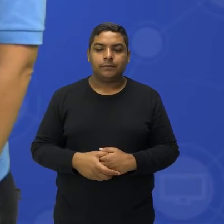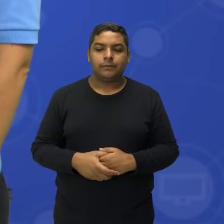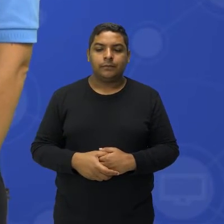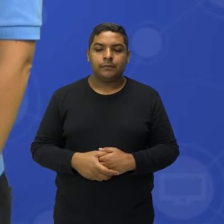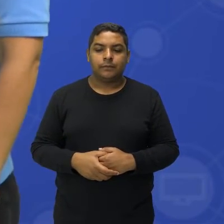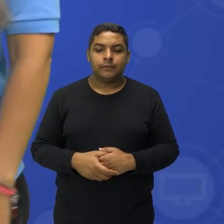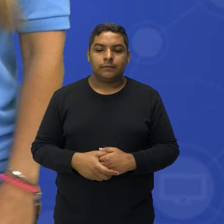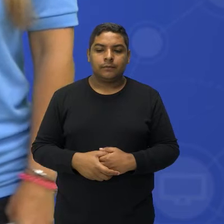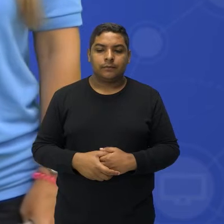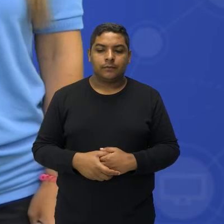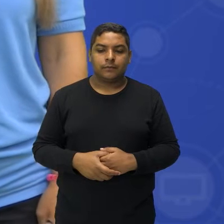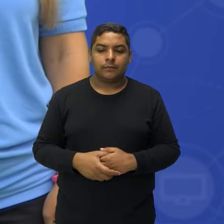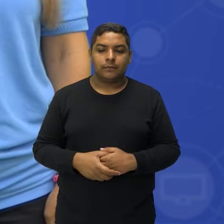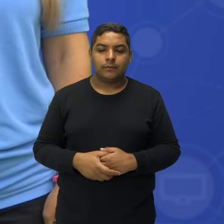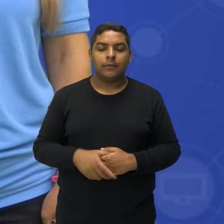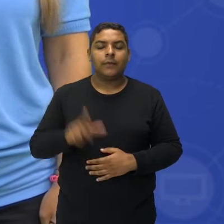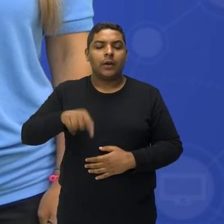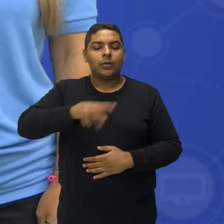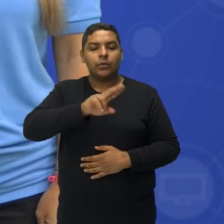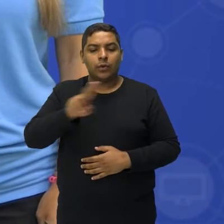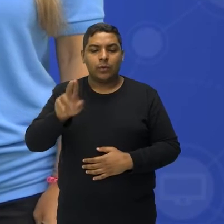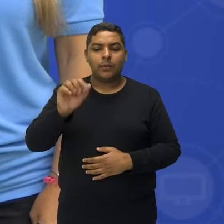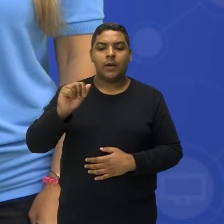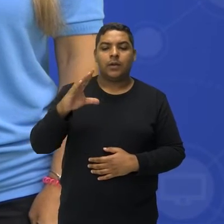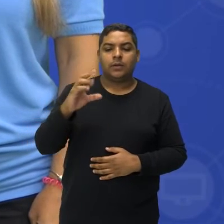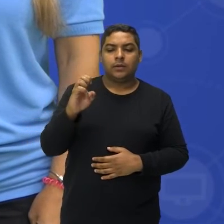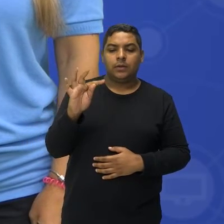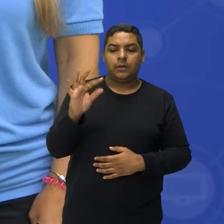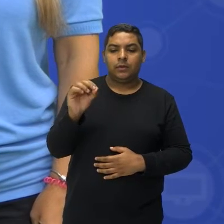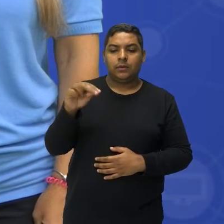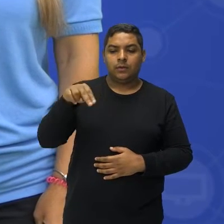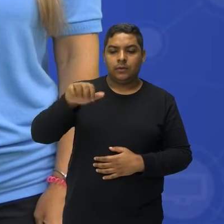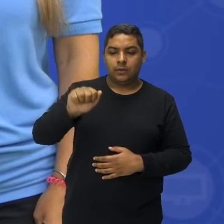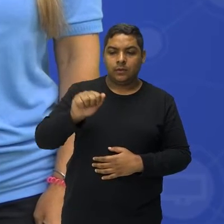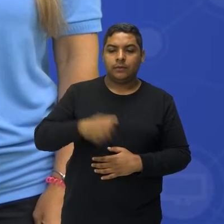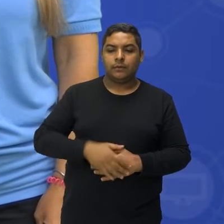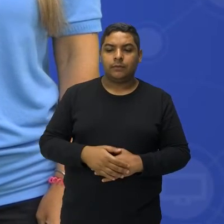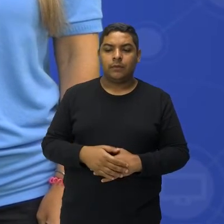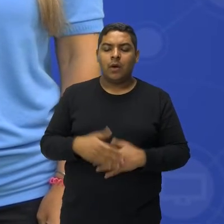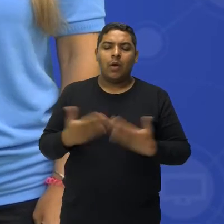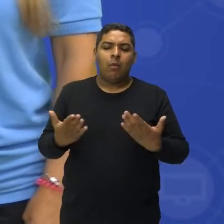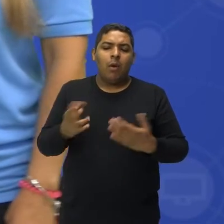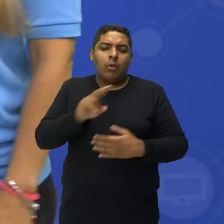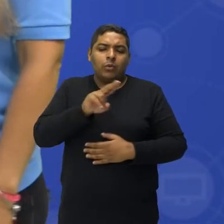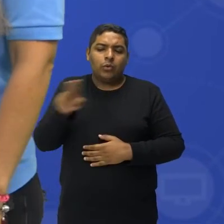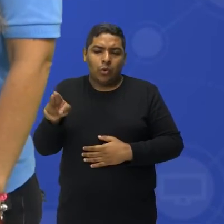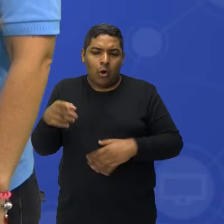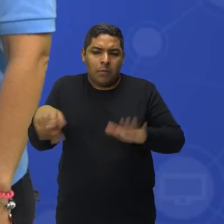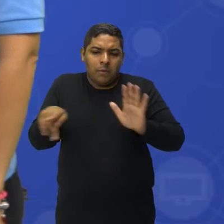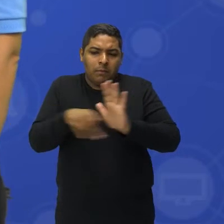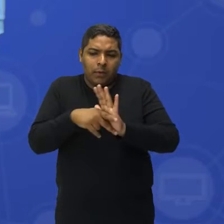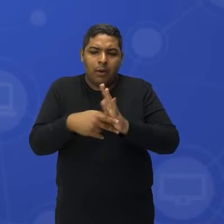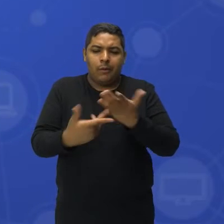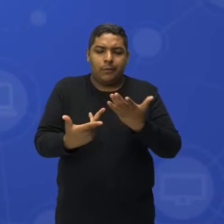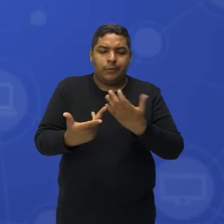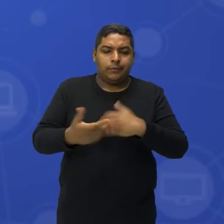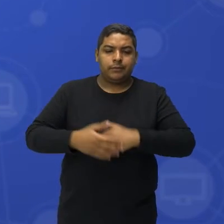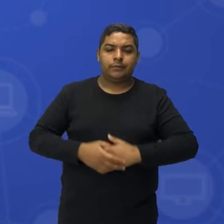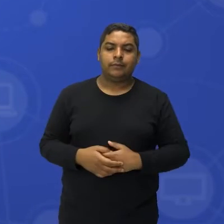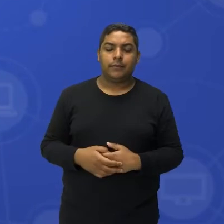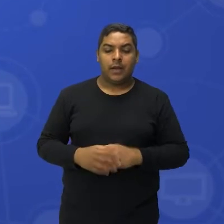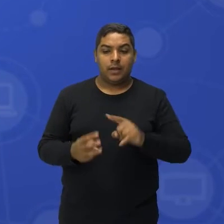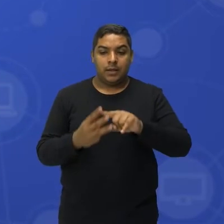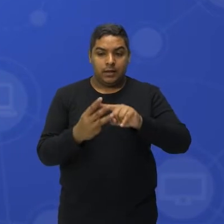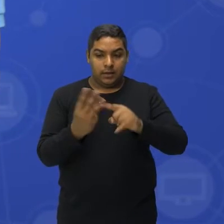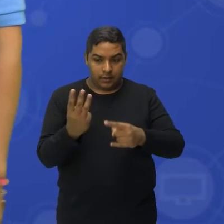foi chamada de acetona, tá bom? Qual seria, então, o nome UPAC para esse composto? 3